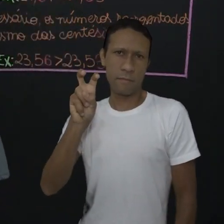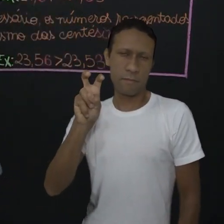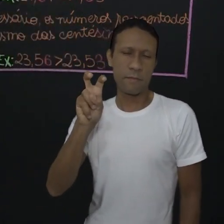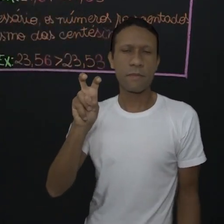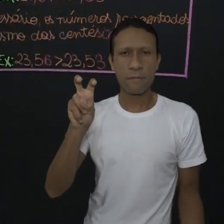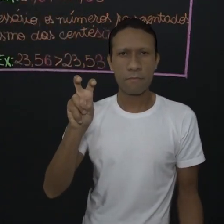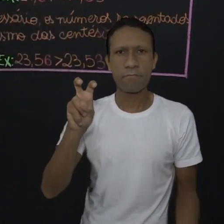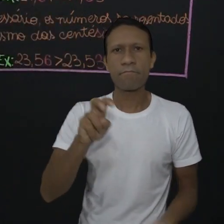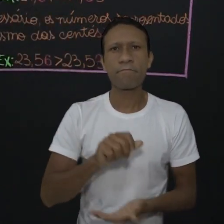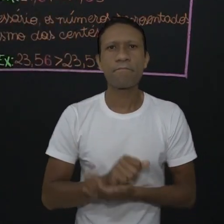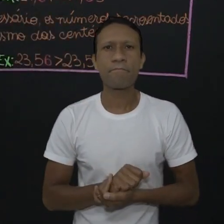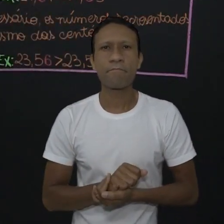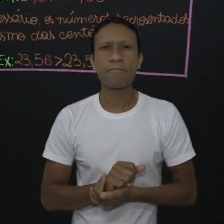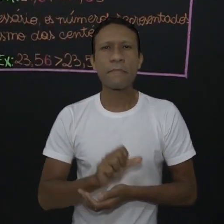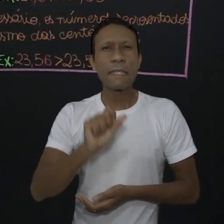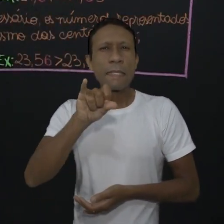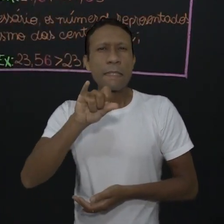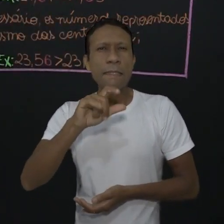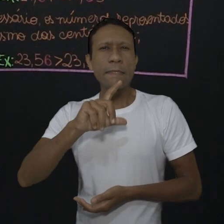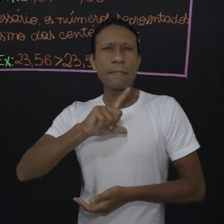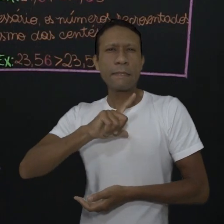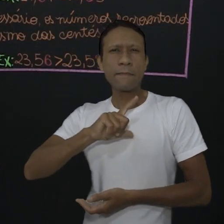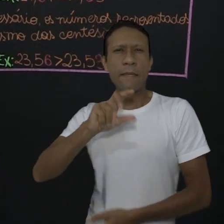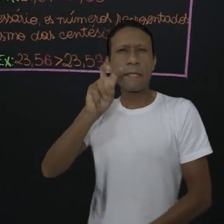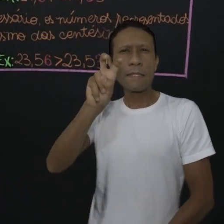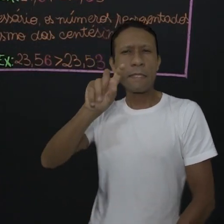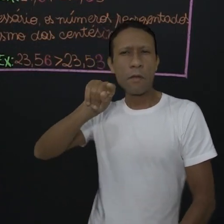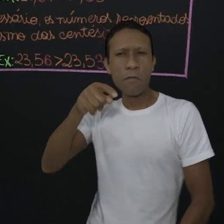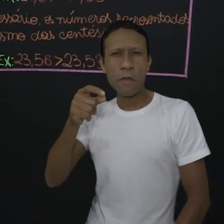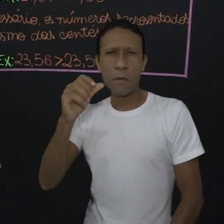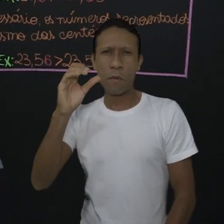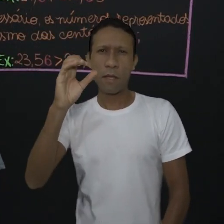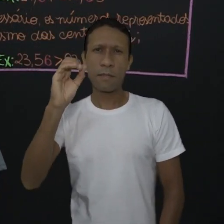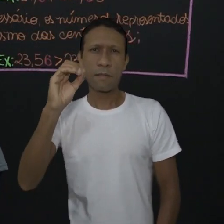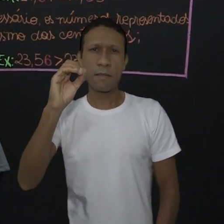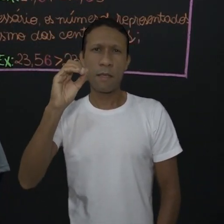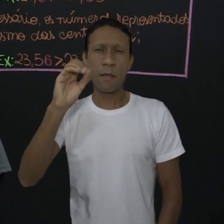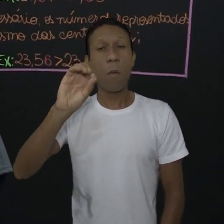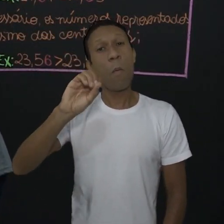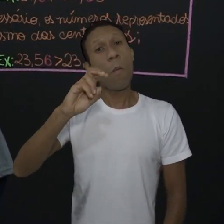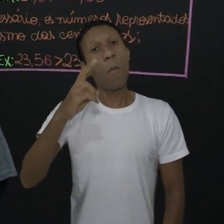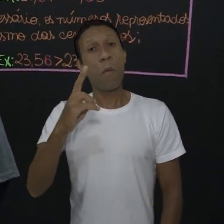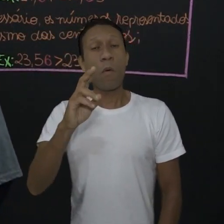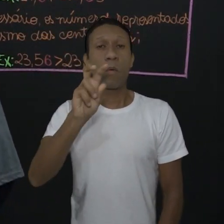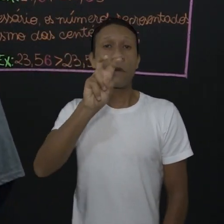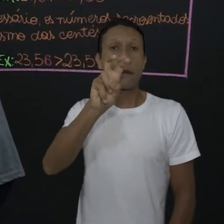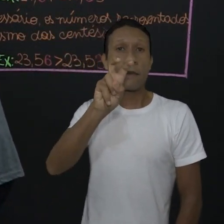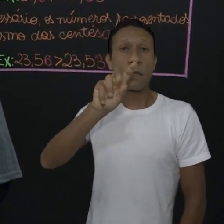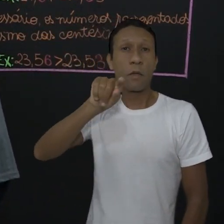tá bom? Se eu tiver 5,0 ou